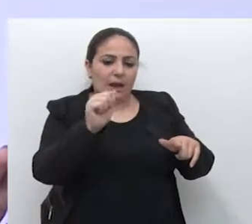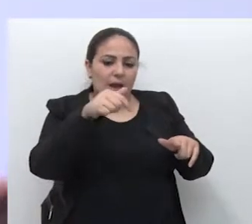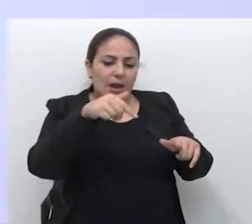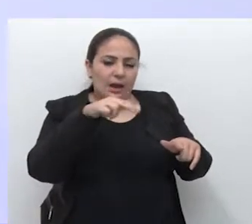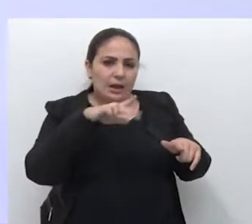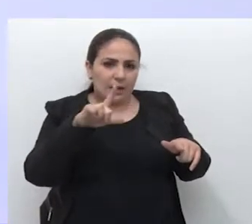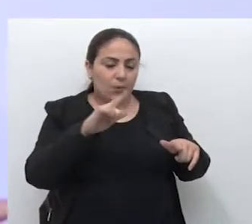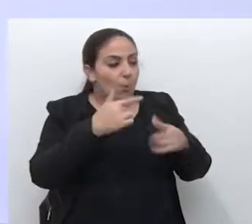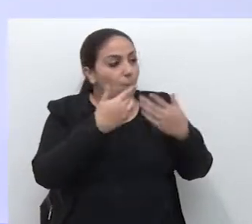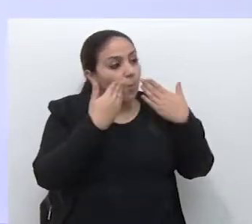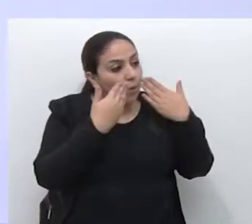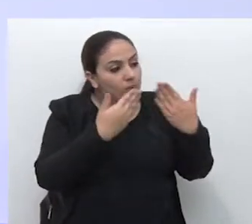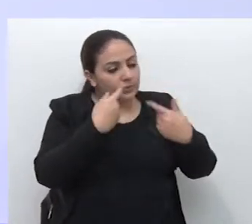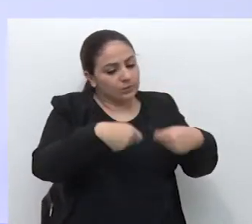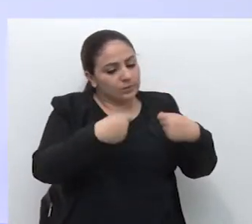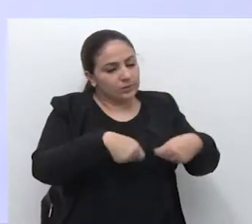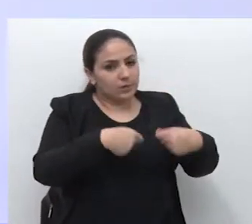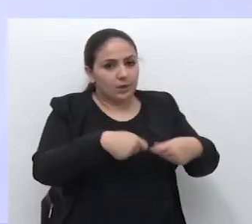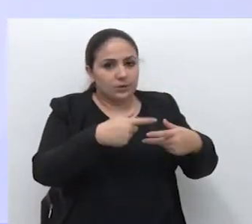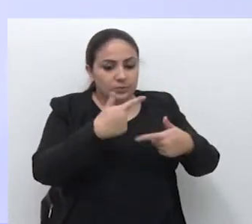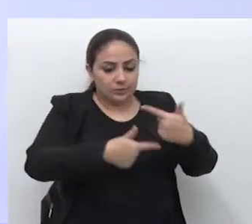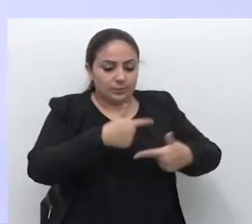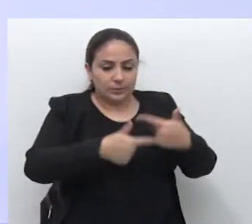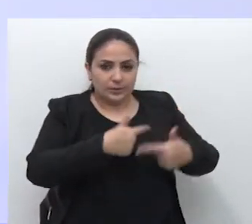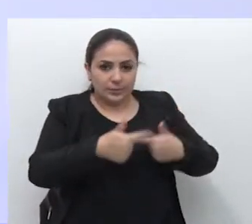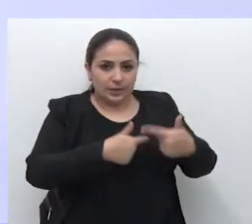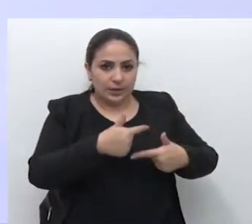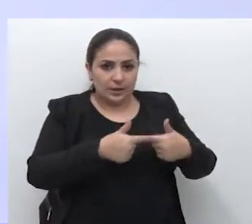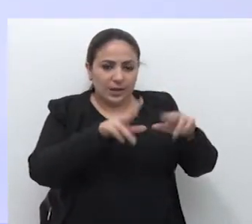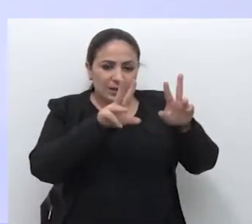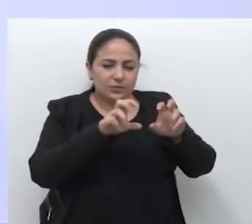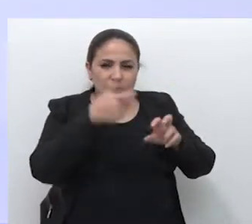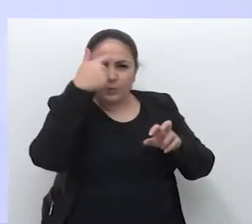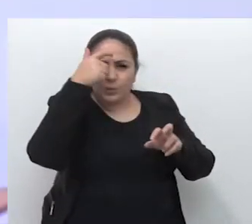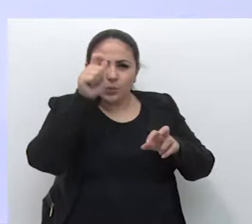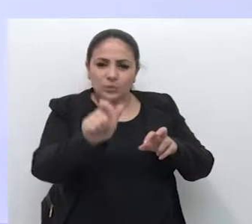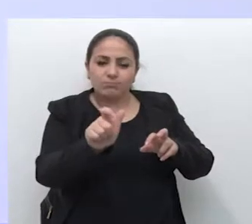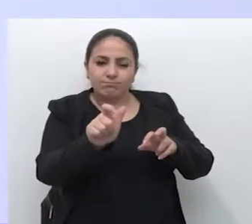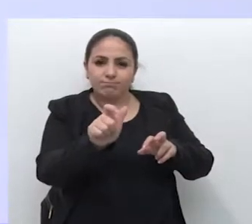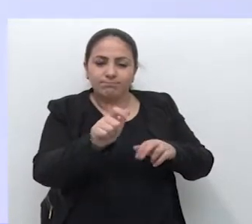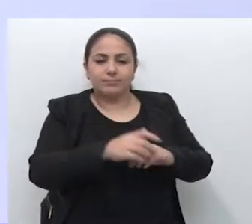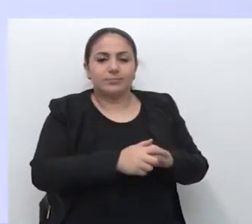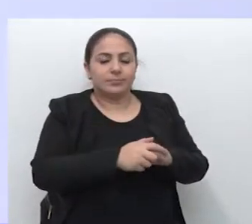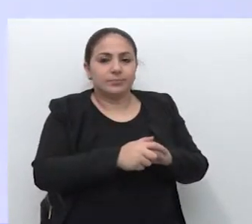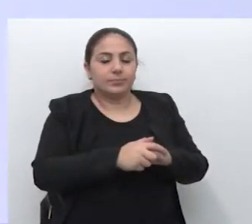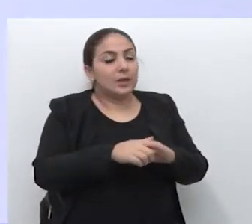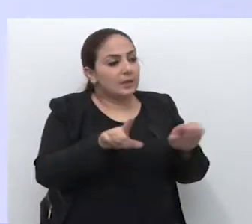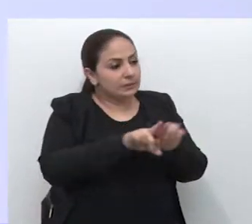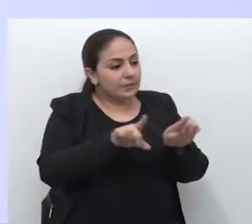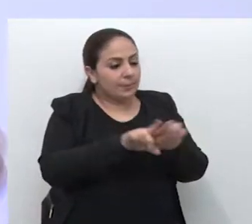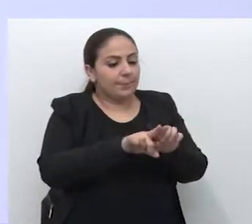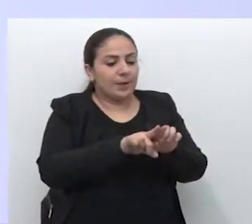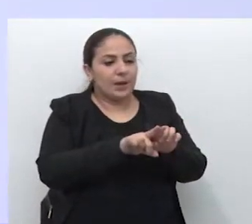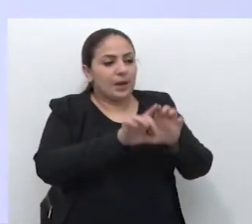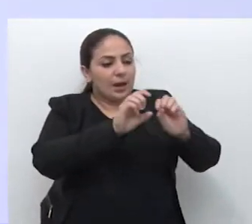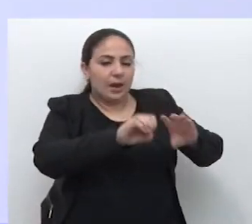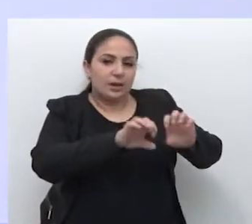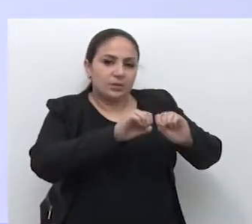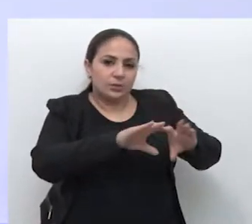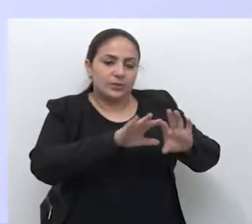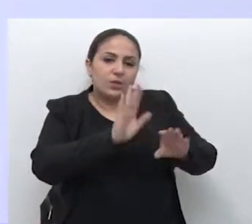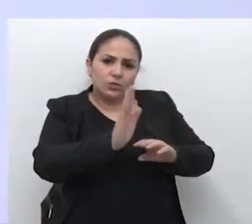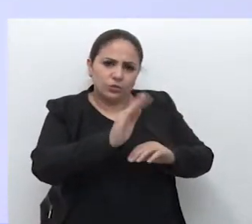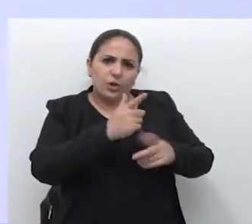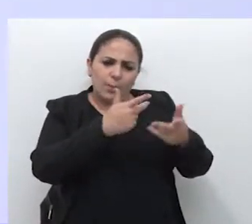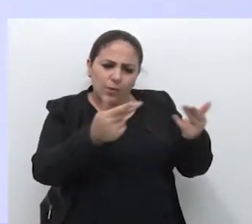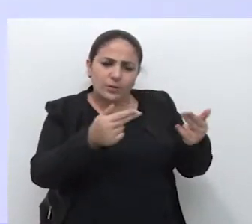pública, Raquel, também demonstrou a necessidade dos poderes públicos trabalharem a questão da conscientização, né? E também aí